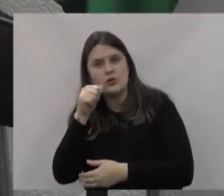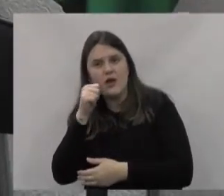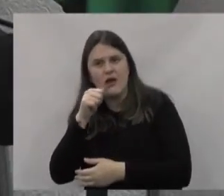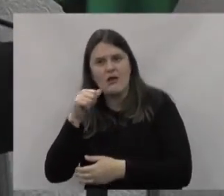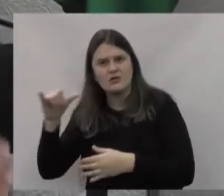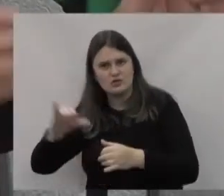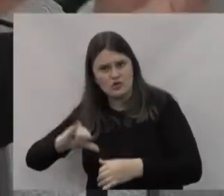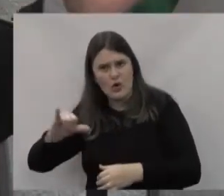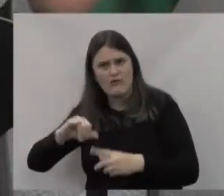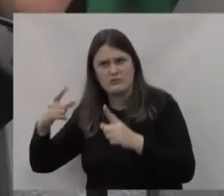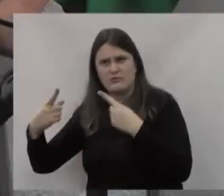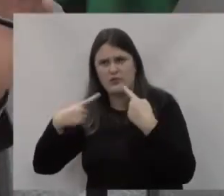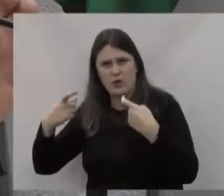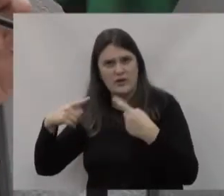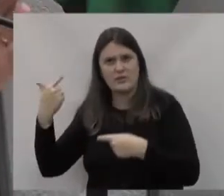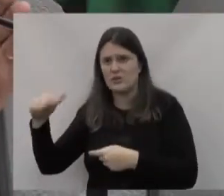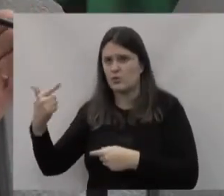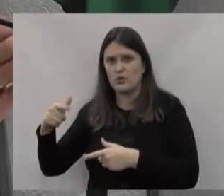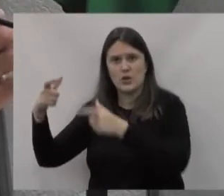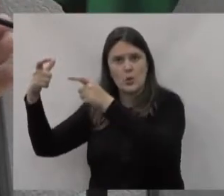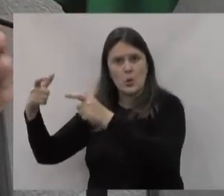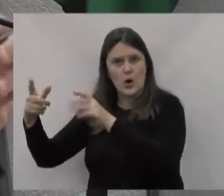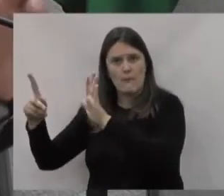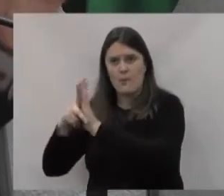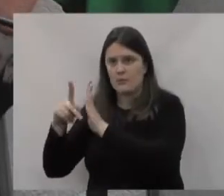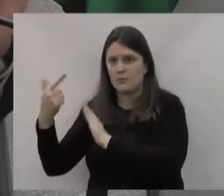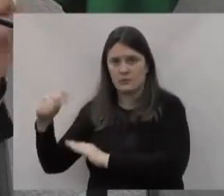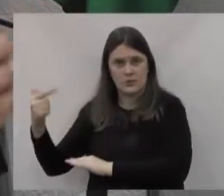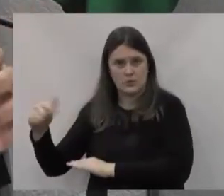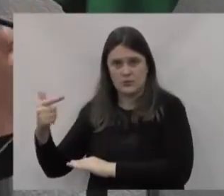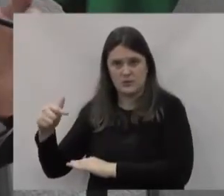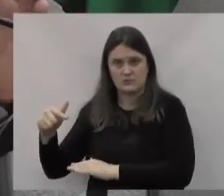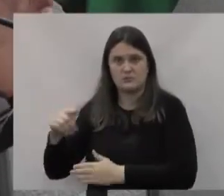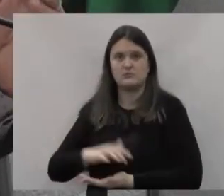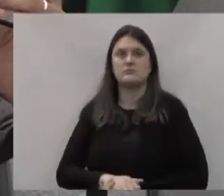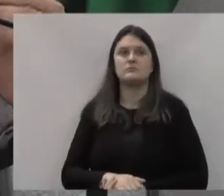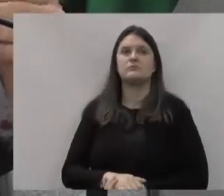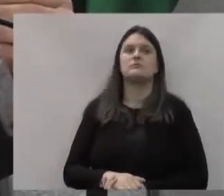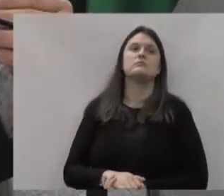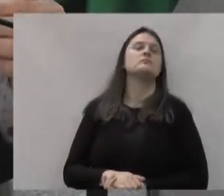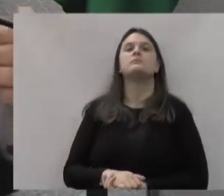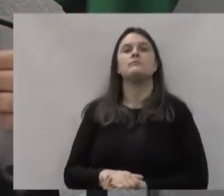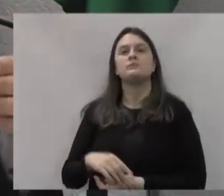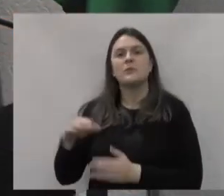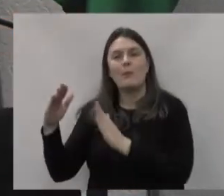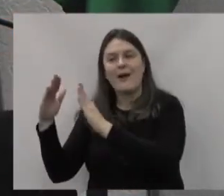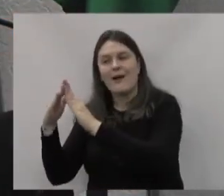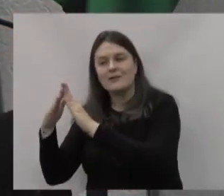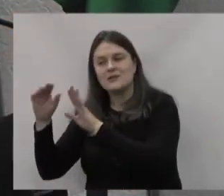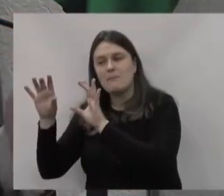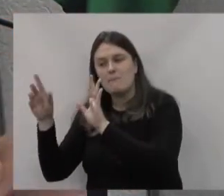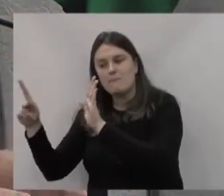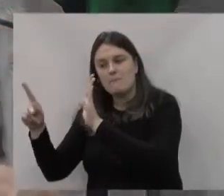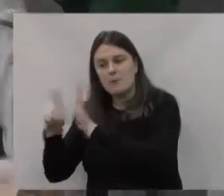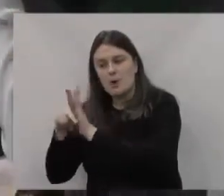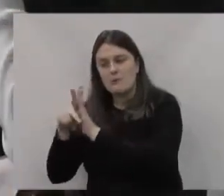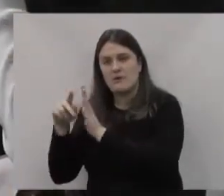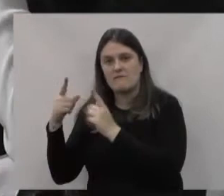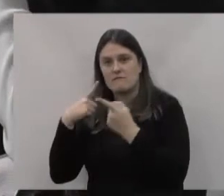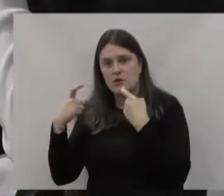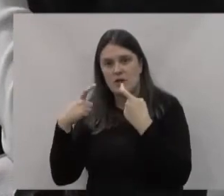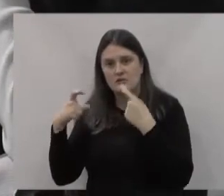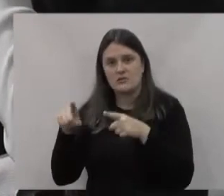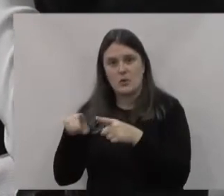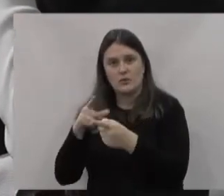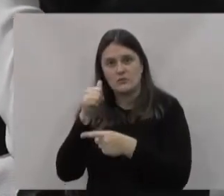Neste caso, não tem uma casa que receba a mulher especificamente com profissionais para atender esse caso? Não. Não